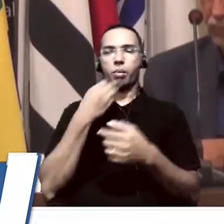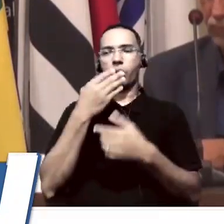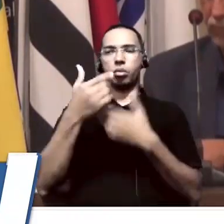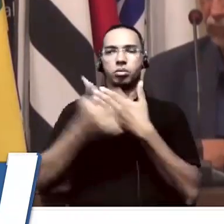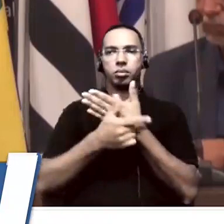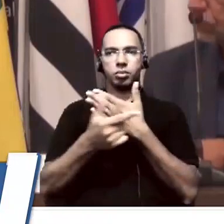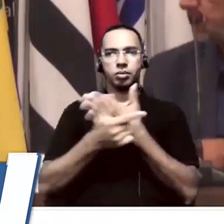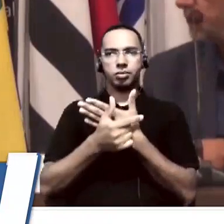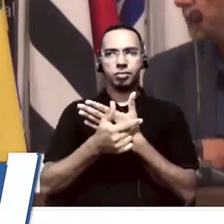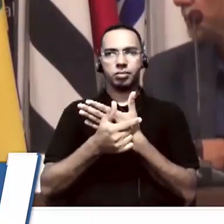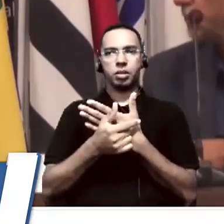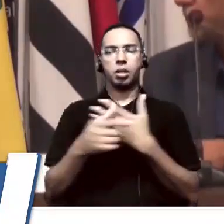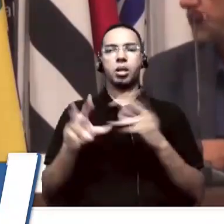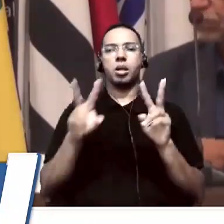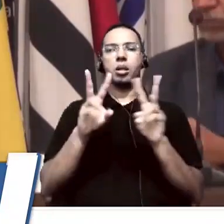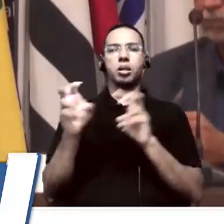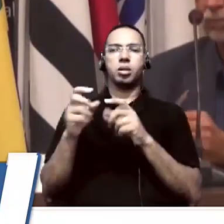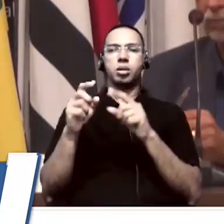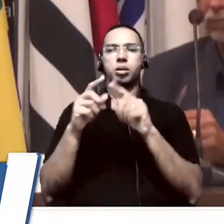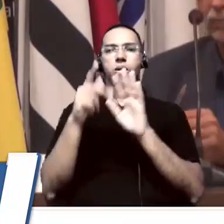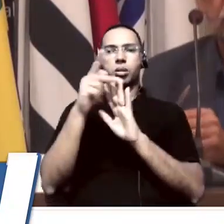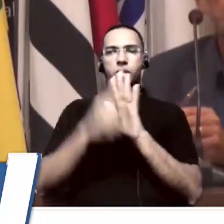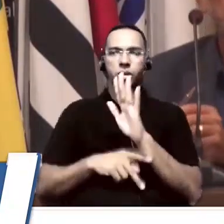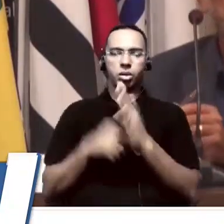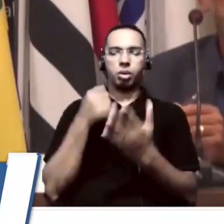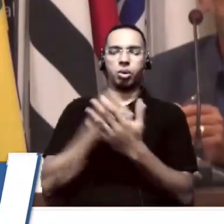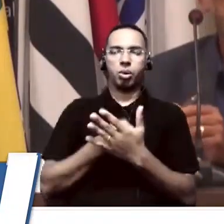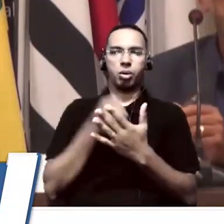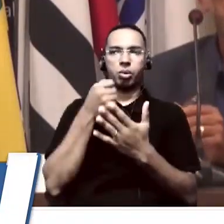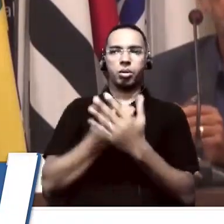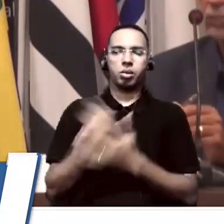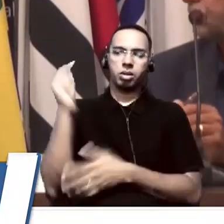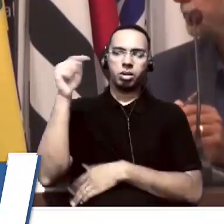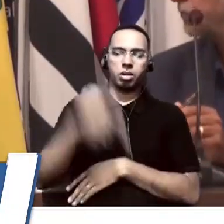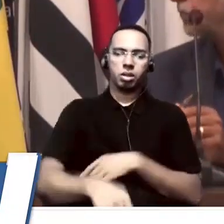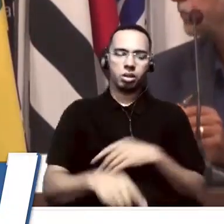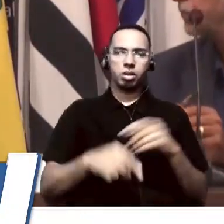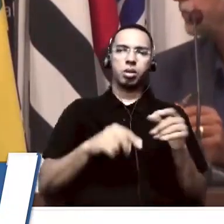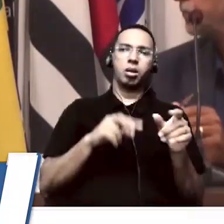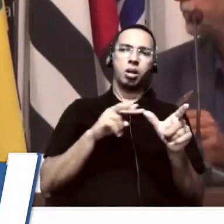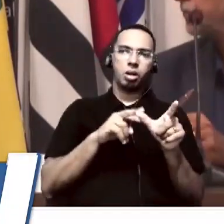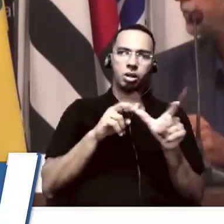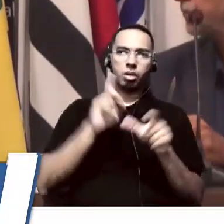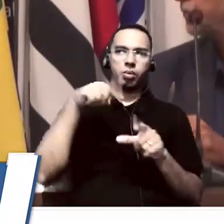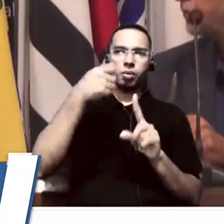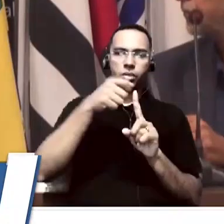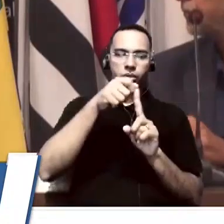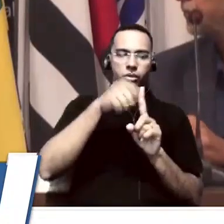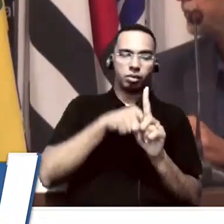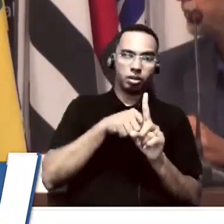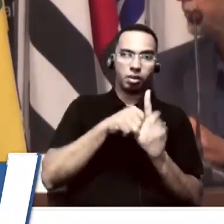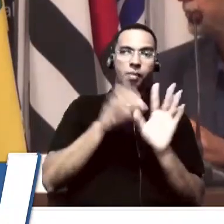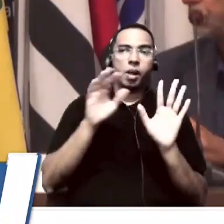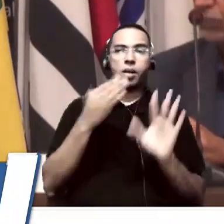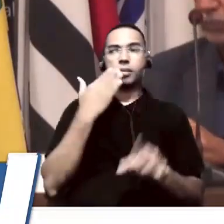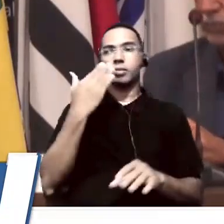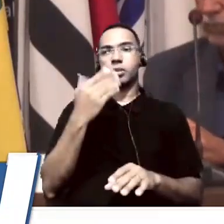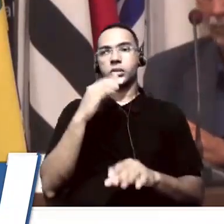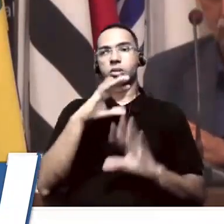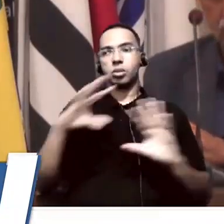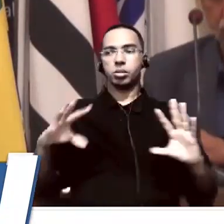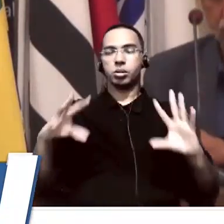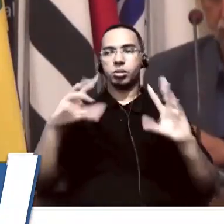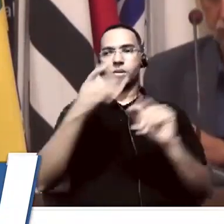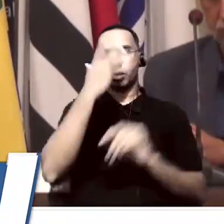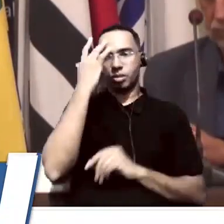E sobre o projeto, a gente vem cobrando não só esse, que deve vir para casa, como eu disse, no próximo mês, e pedir a todos pessoas que